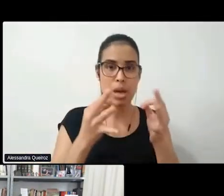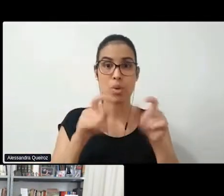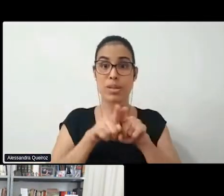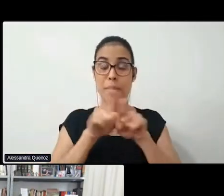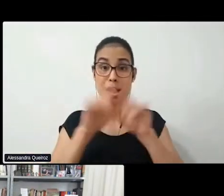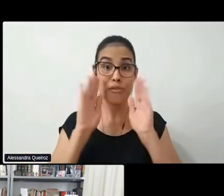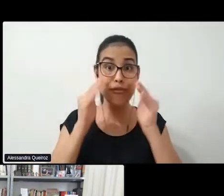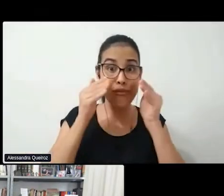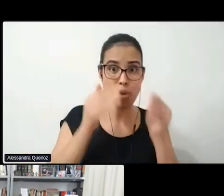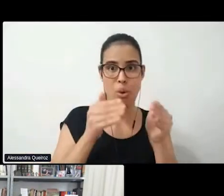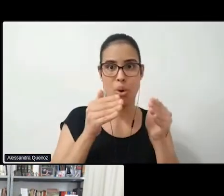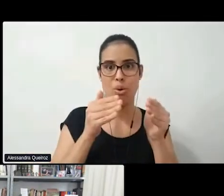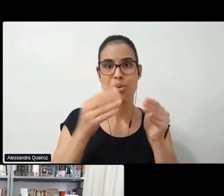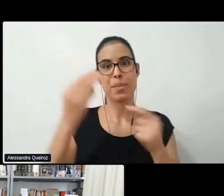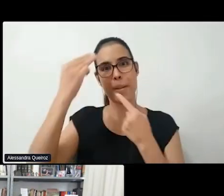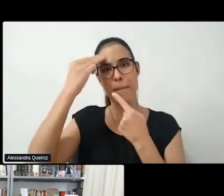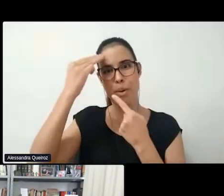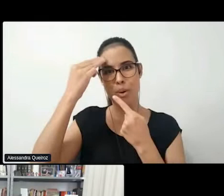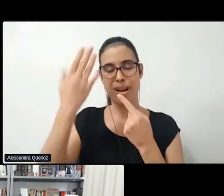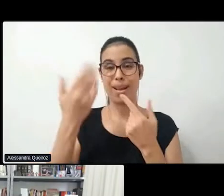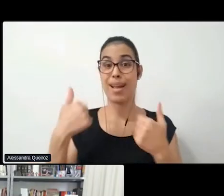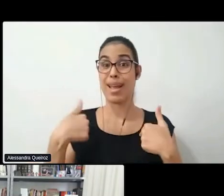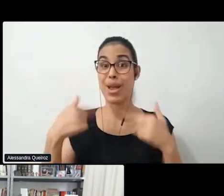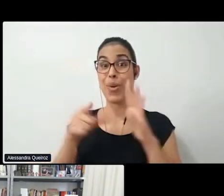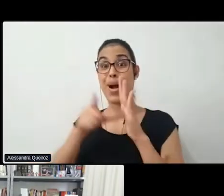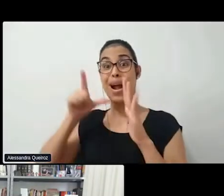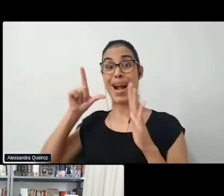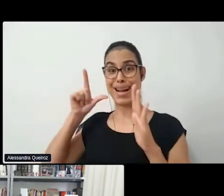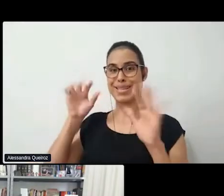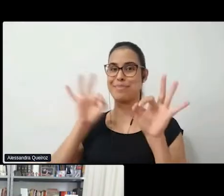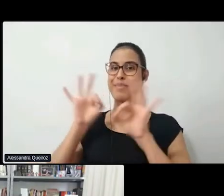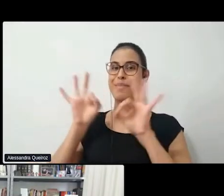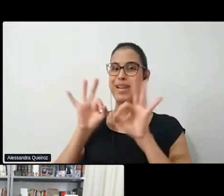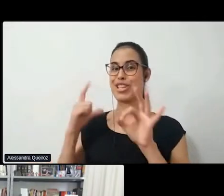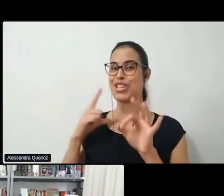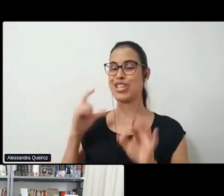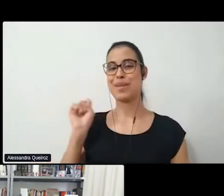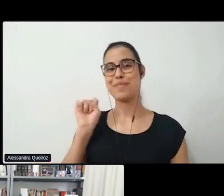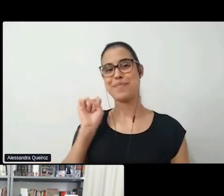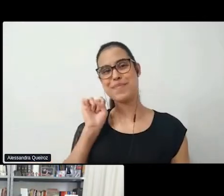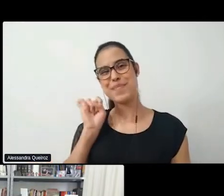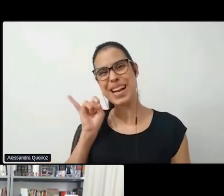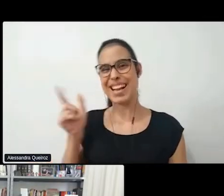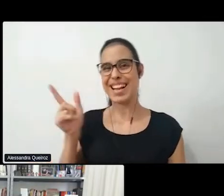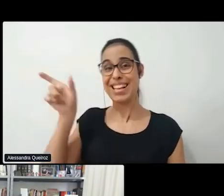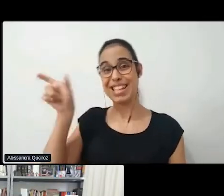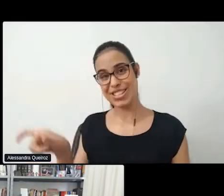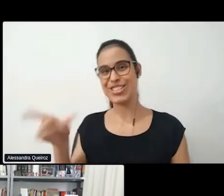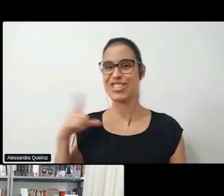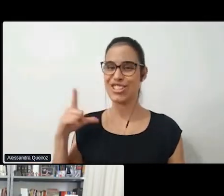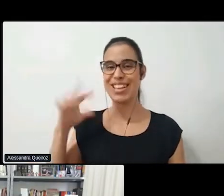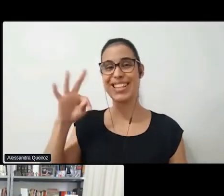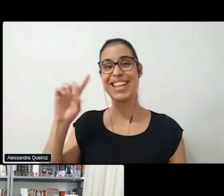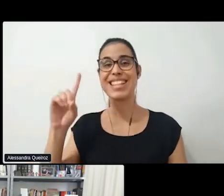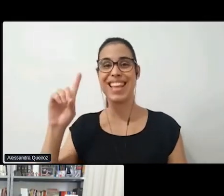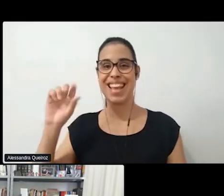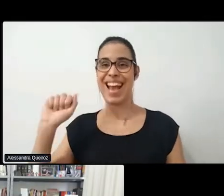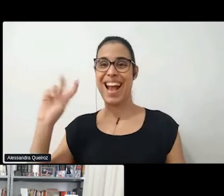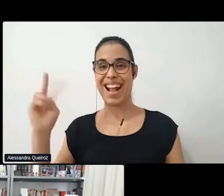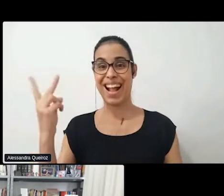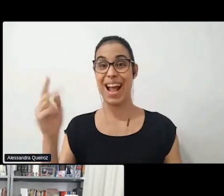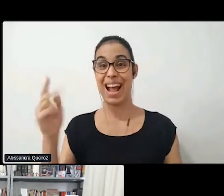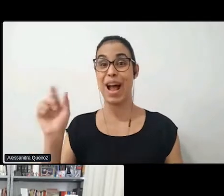ter contato com, na minha época era um crush, que tinha TDAH, hoje nem se fala mais. O sobrenome